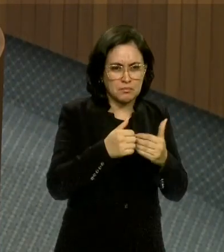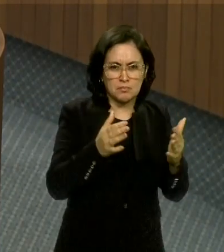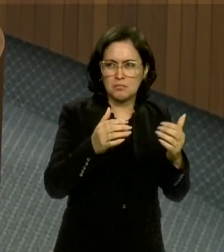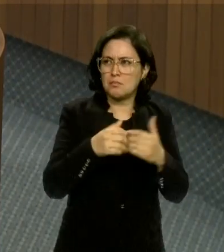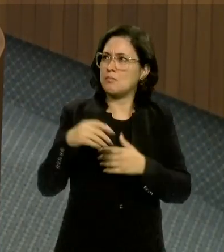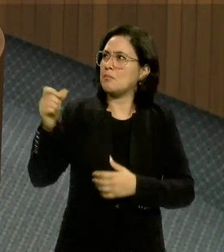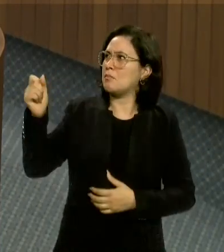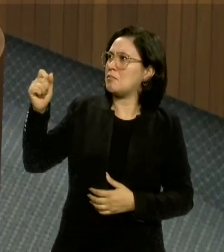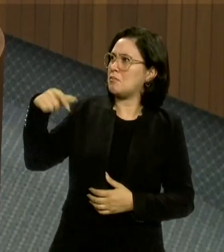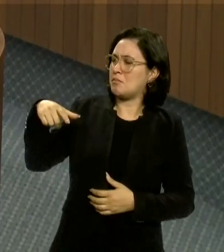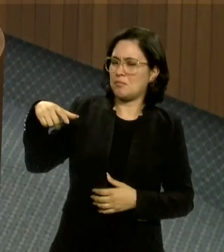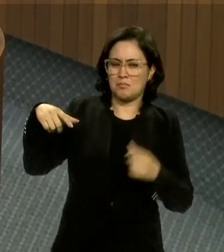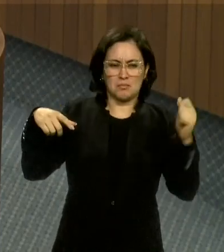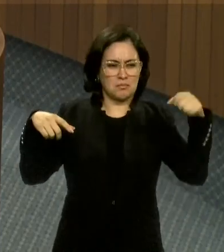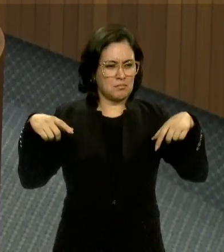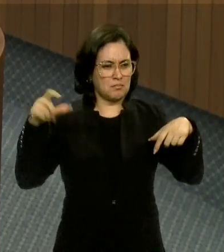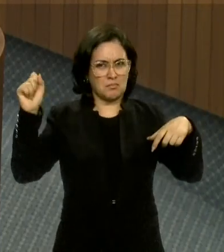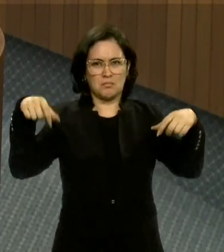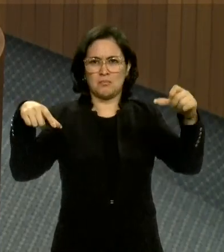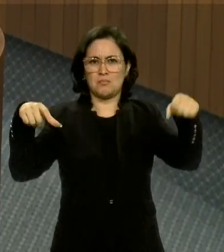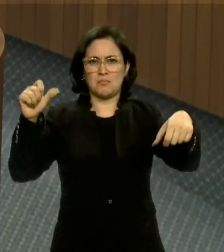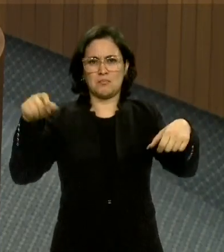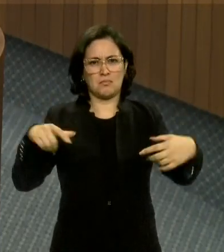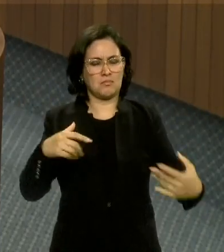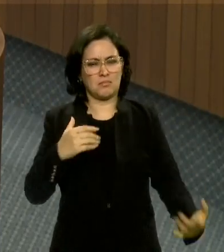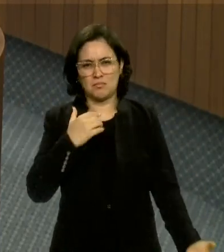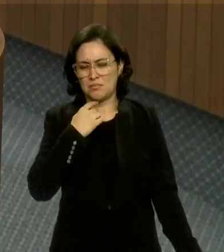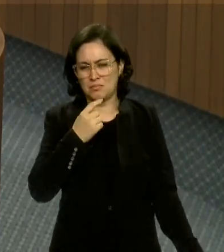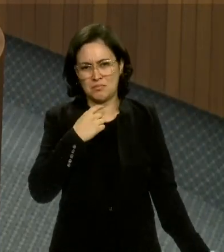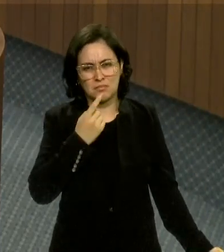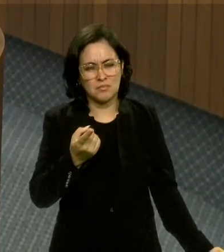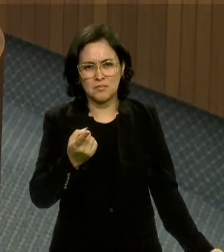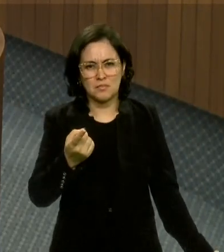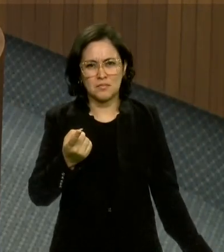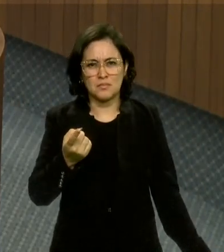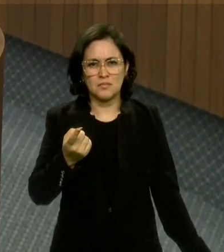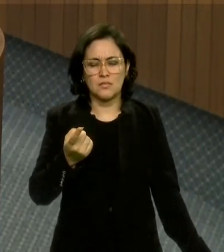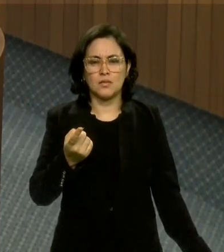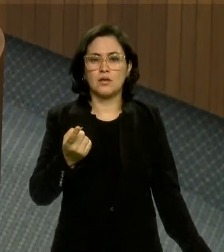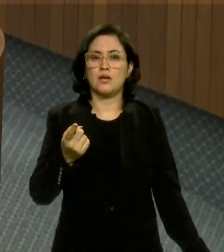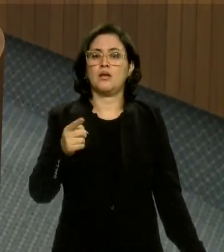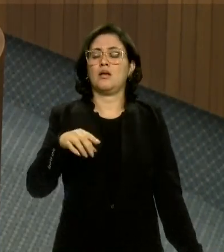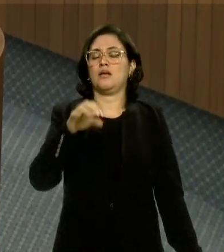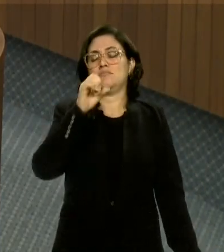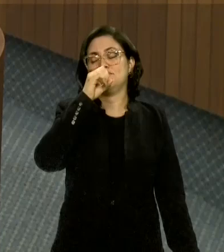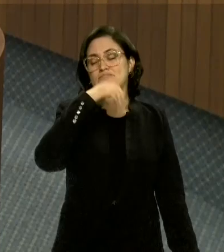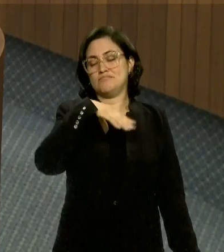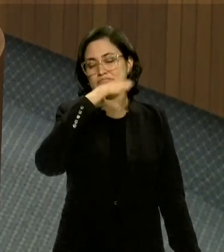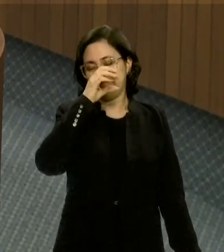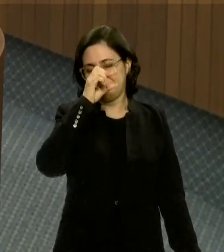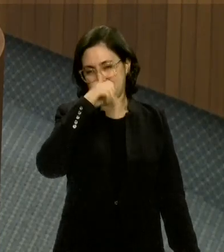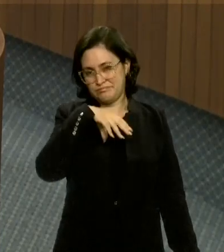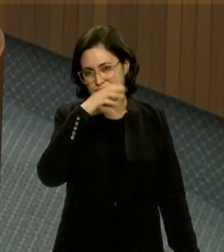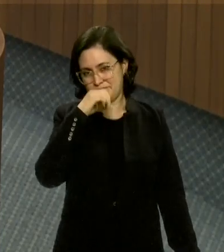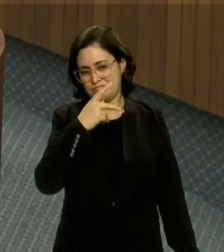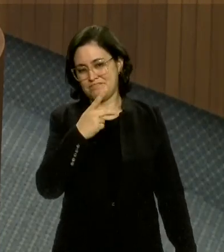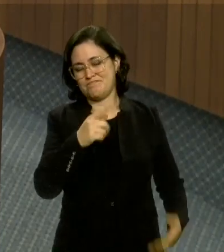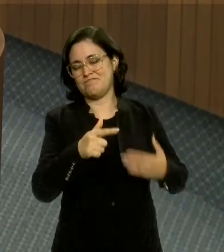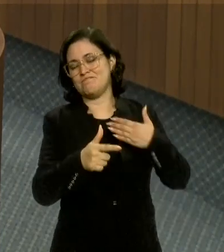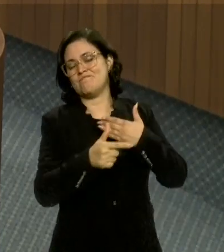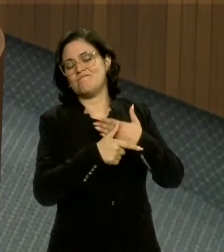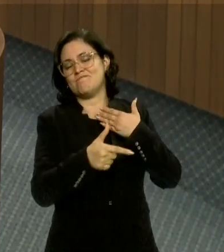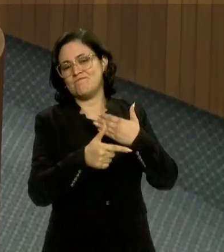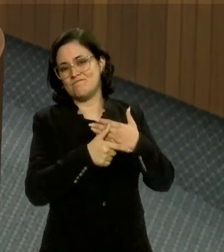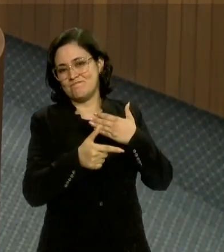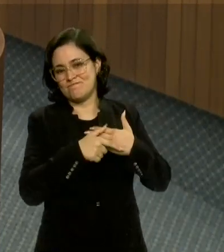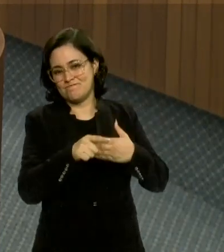Ninguém vai inaugurar lâmpada de LED. Ele está abusando, evidentemente, manifestamente, do poder